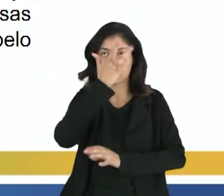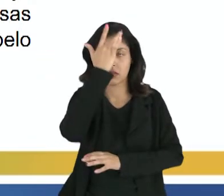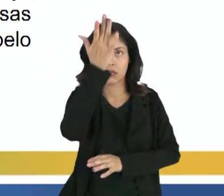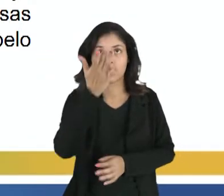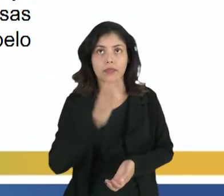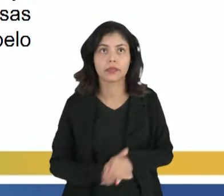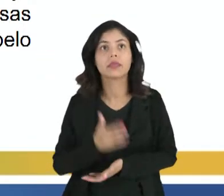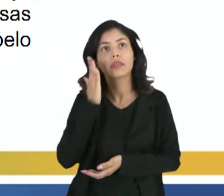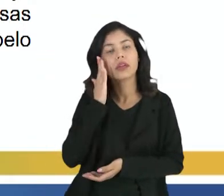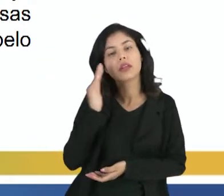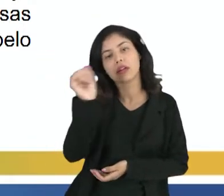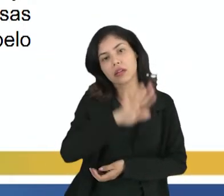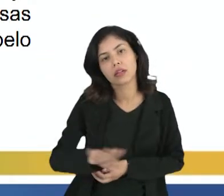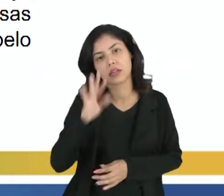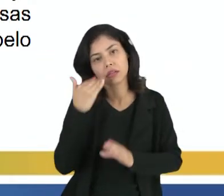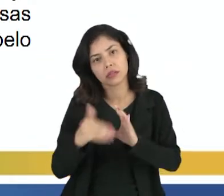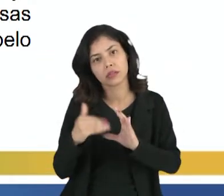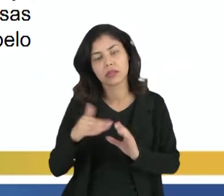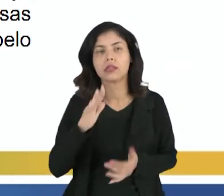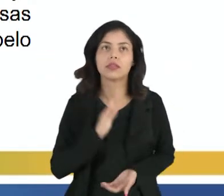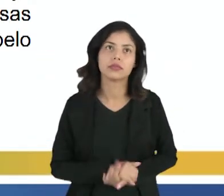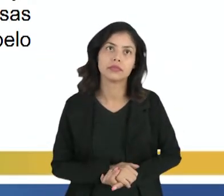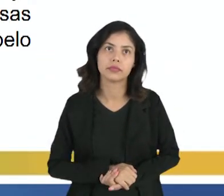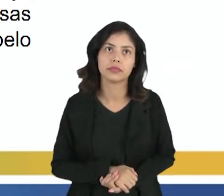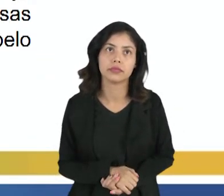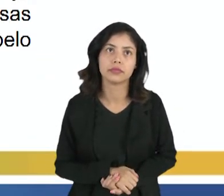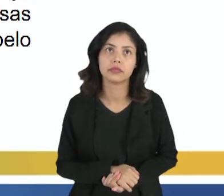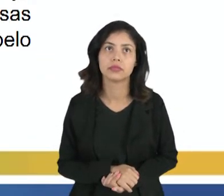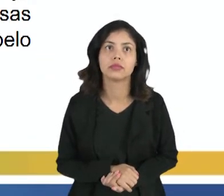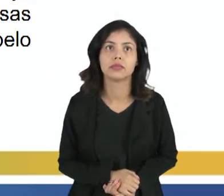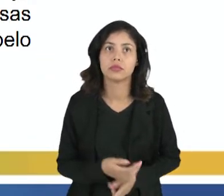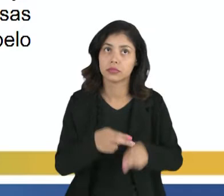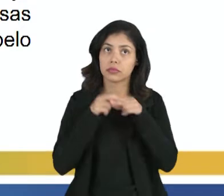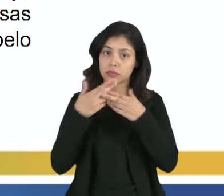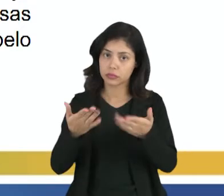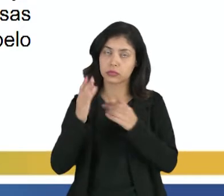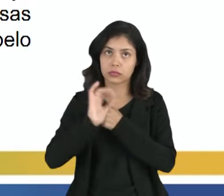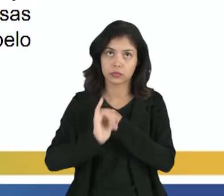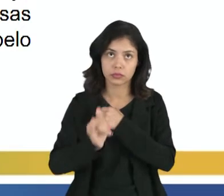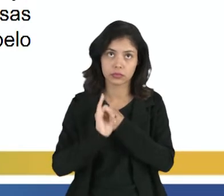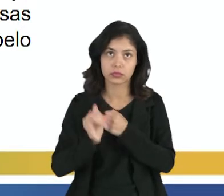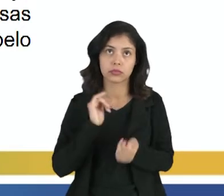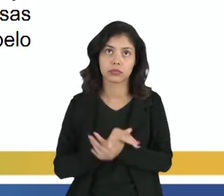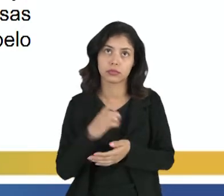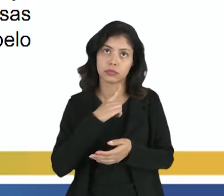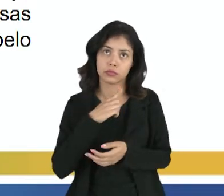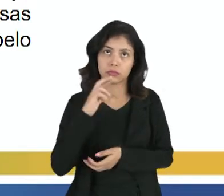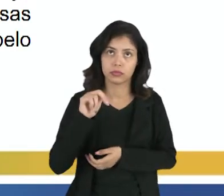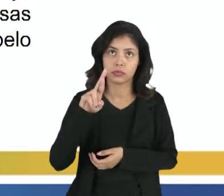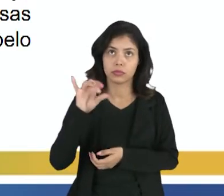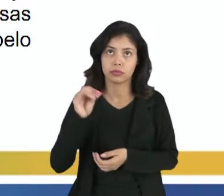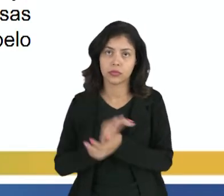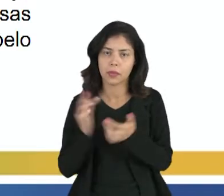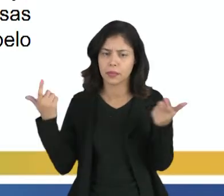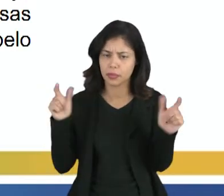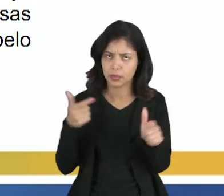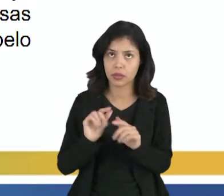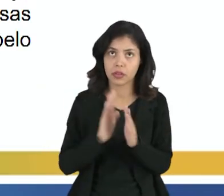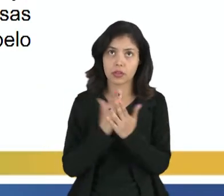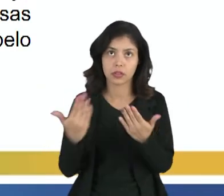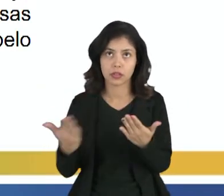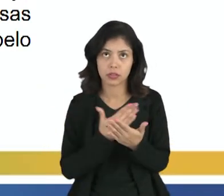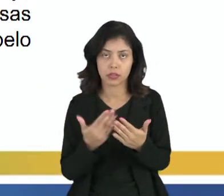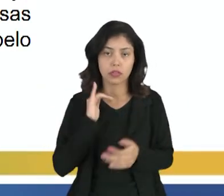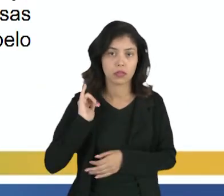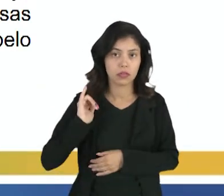mais fácil a compreensão total da mensagem. Por se tratar de uma crônica, temos um enredo mais curto